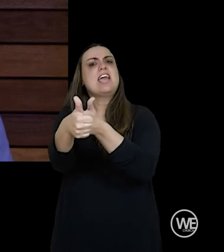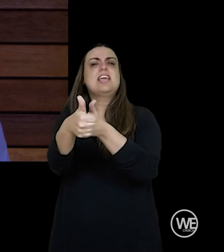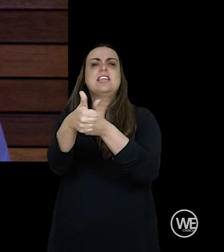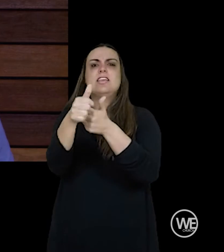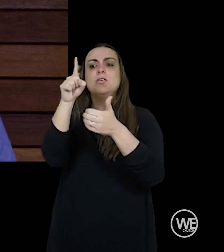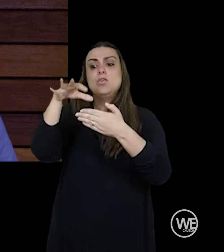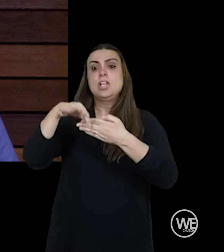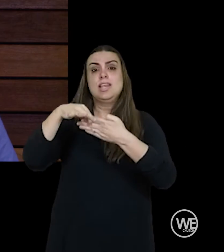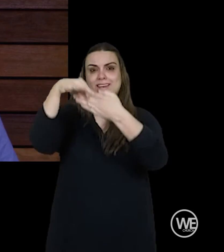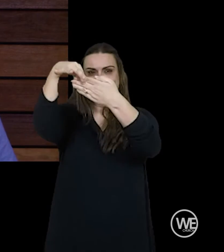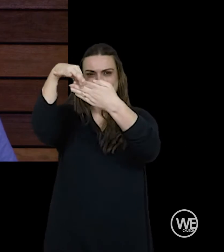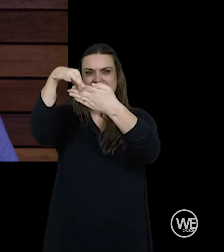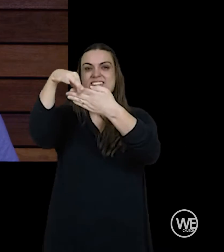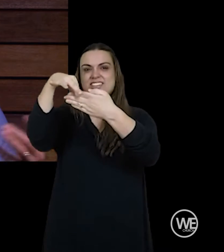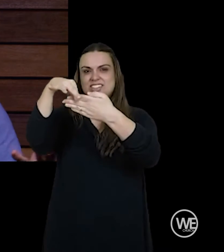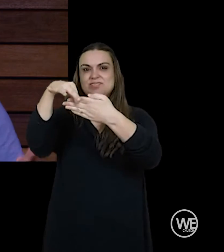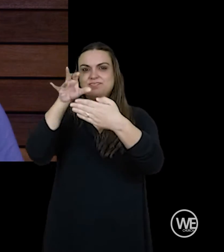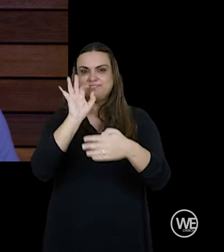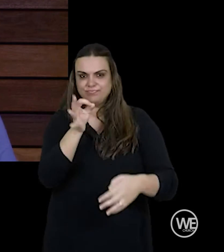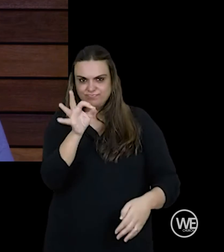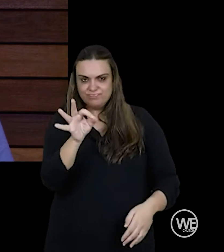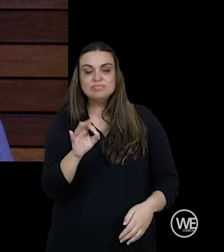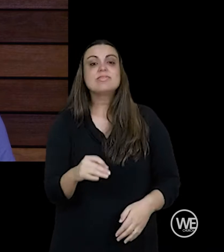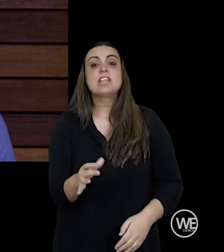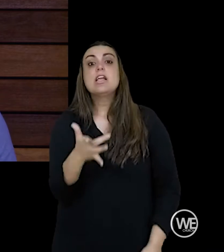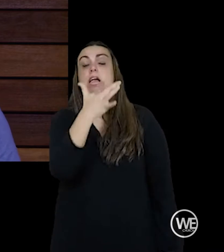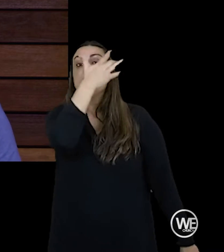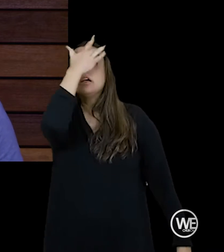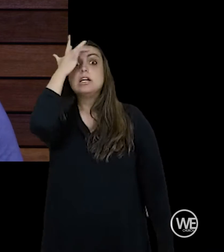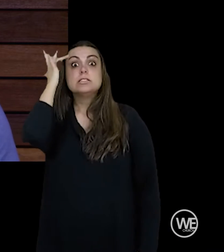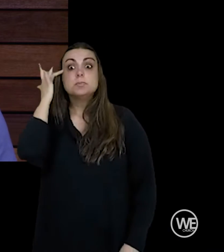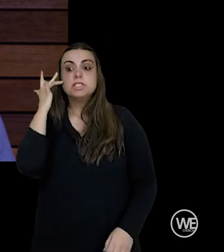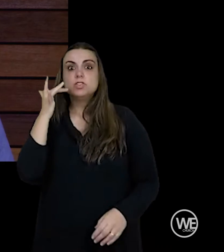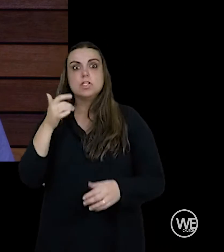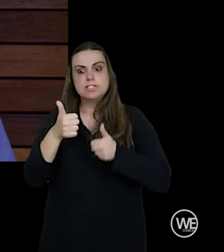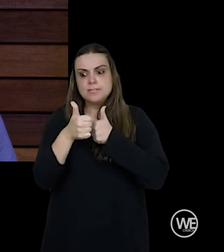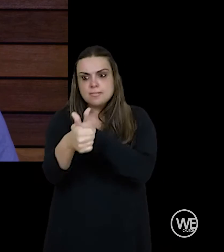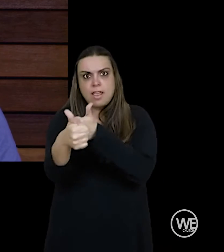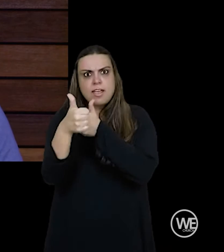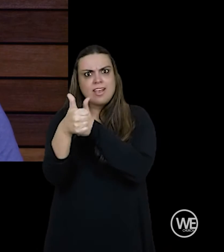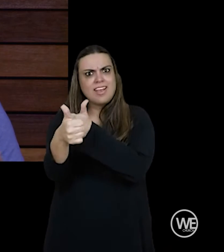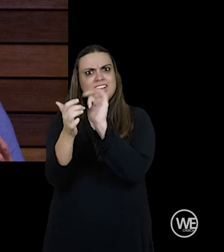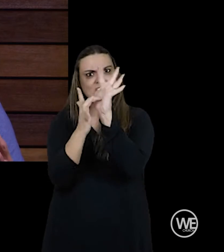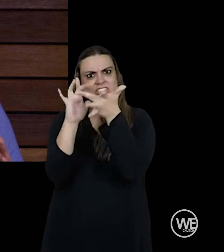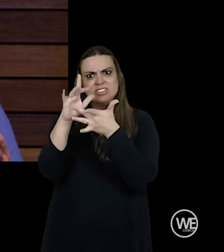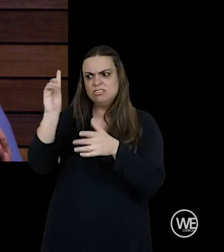seguem um líder, né? E muitas dessas pessoas que os seguiam a Jesus